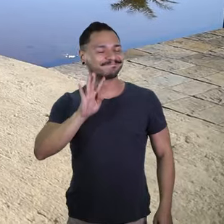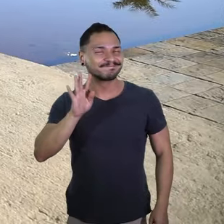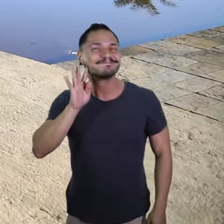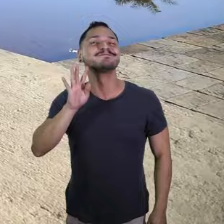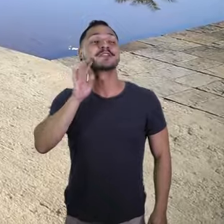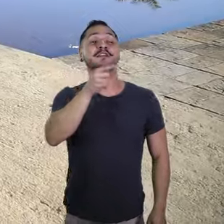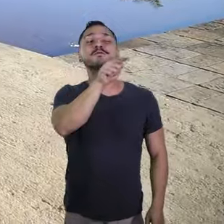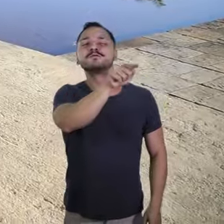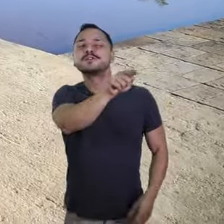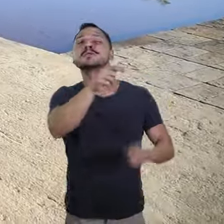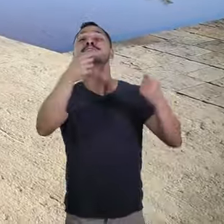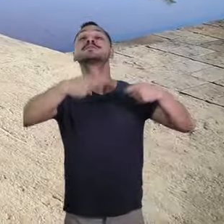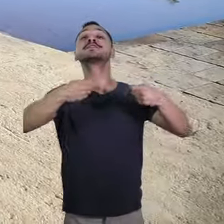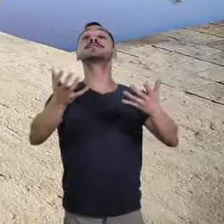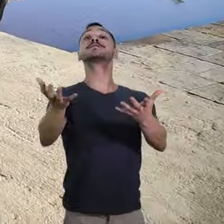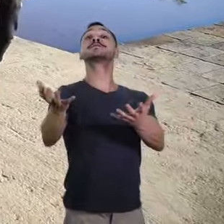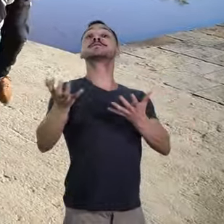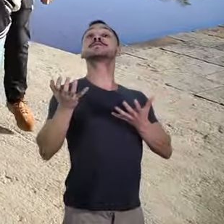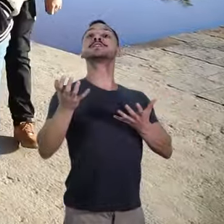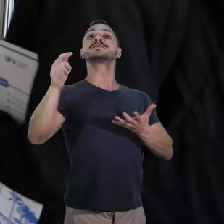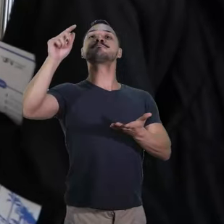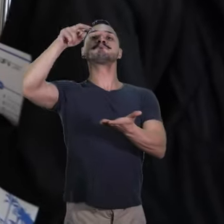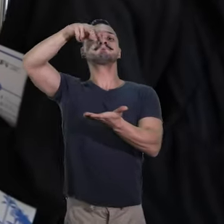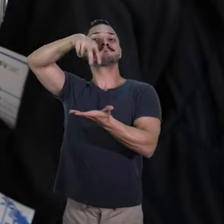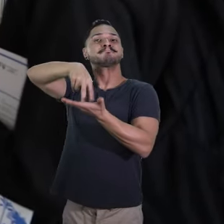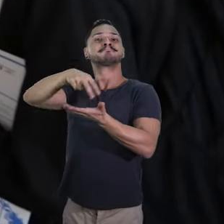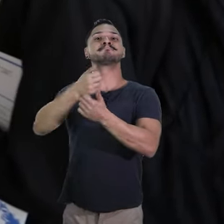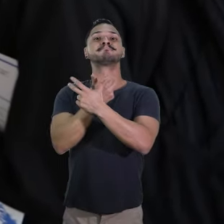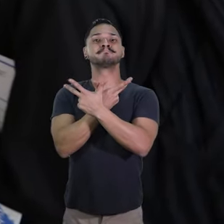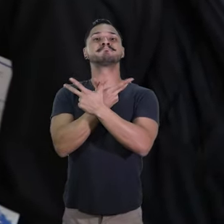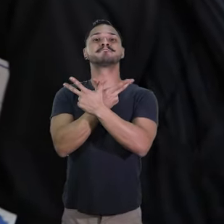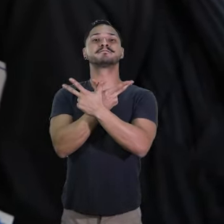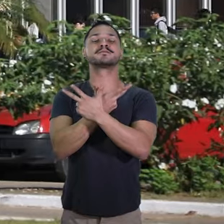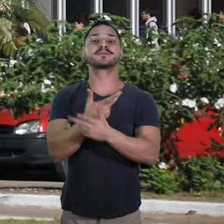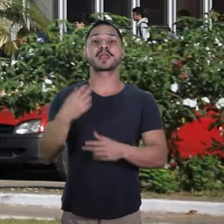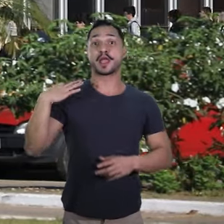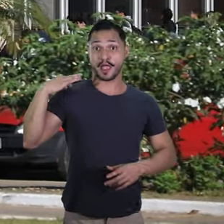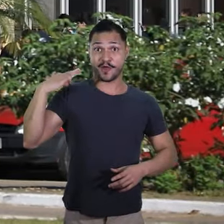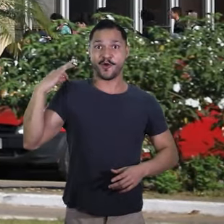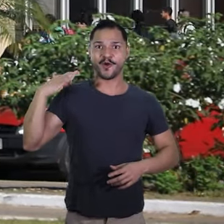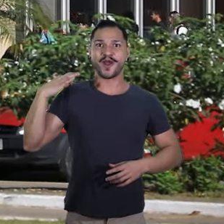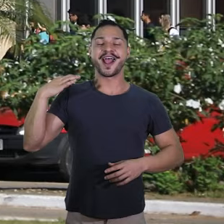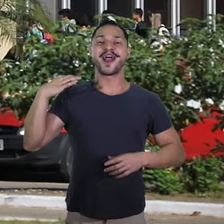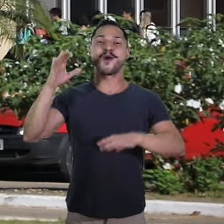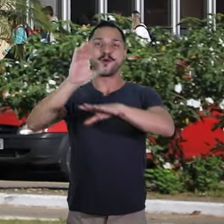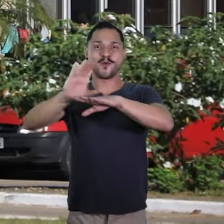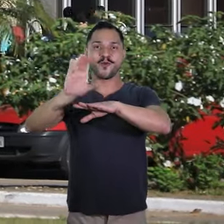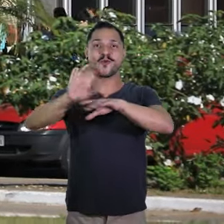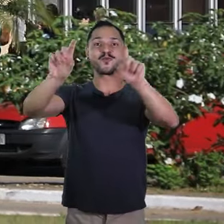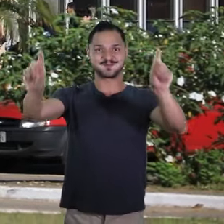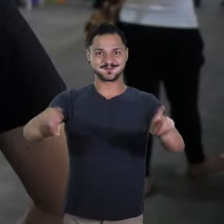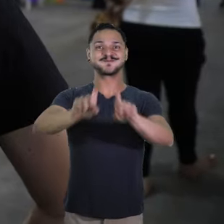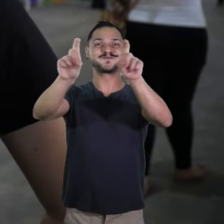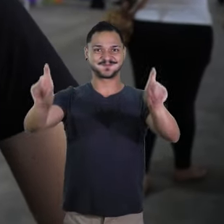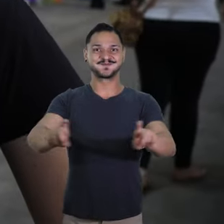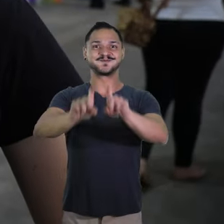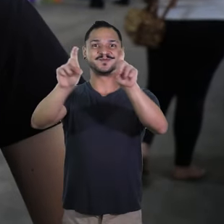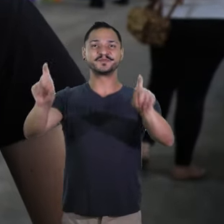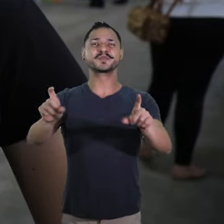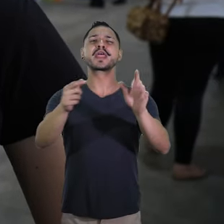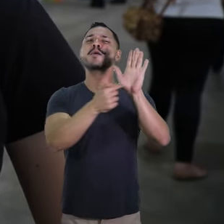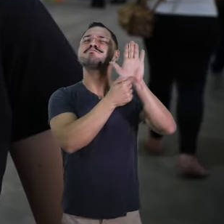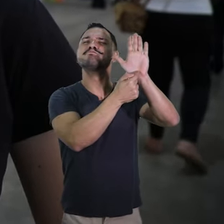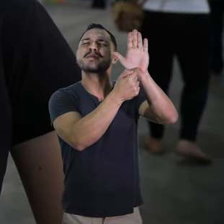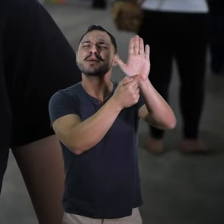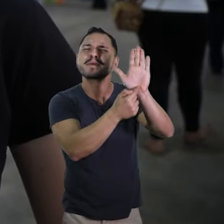sonhar, que é possível, que é muito bacana e que eles só precisam querer estar aqui, que é possível. Eu sou voluntária do